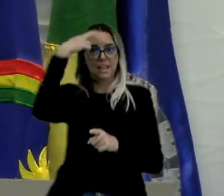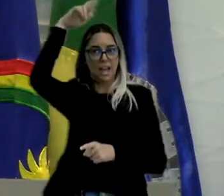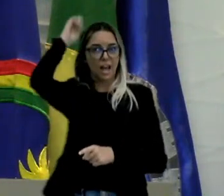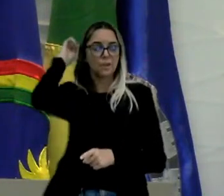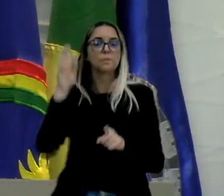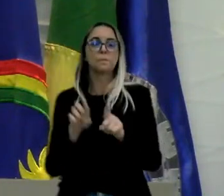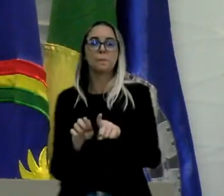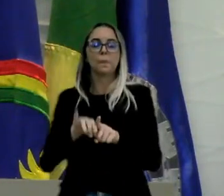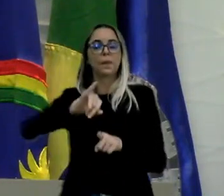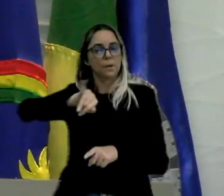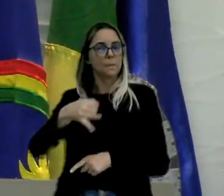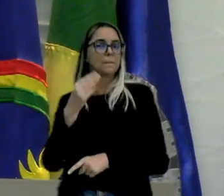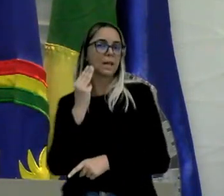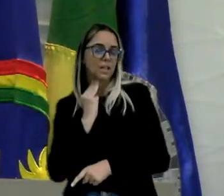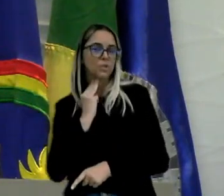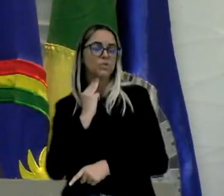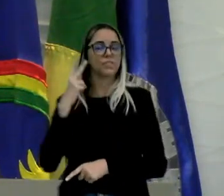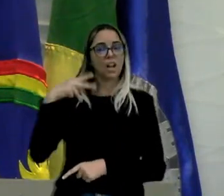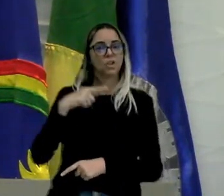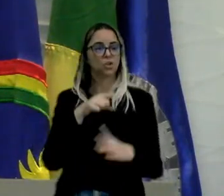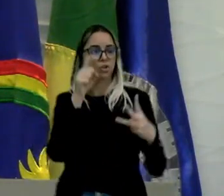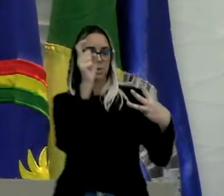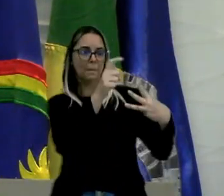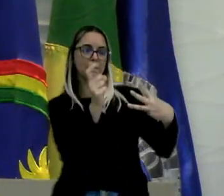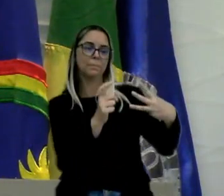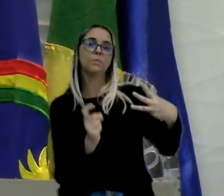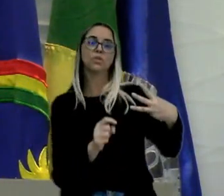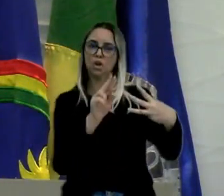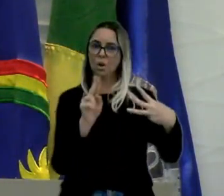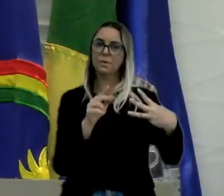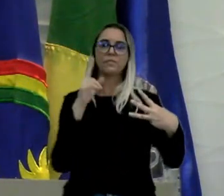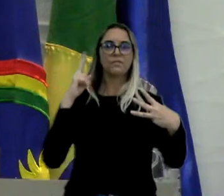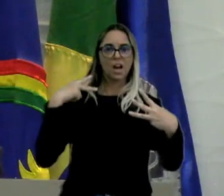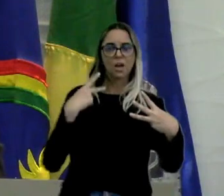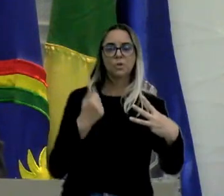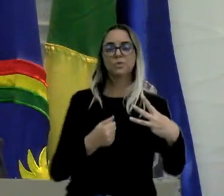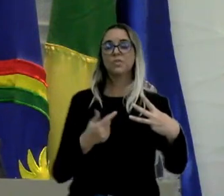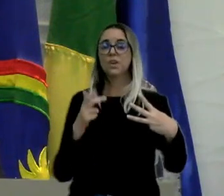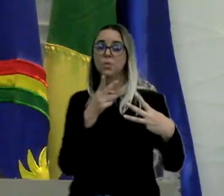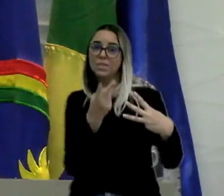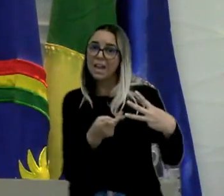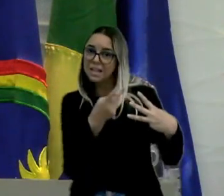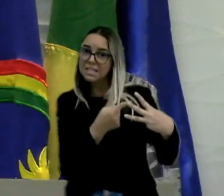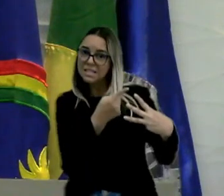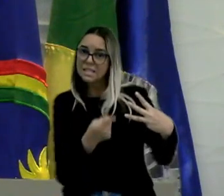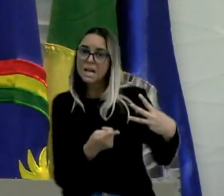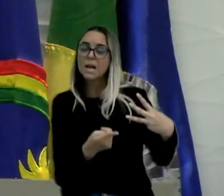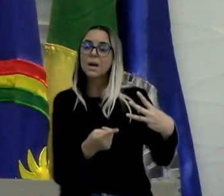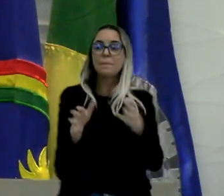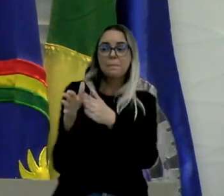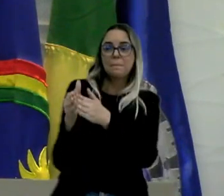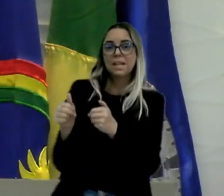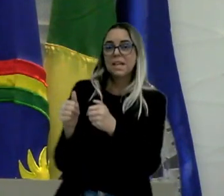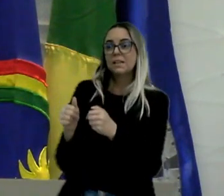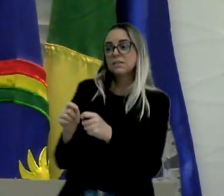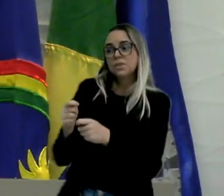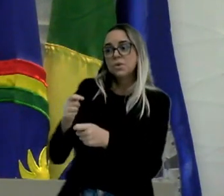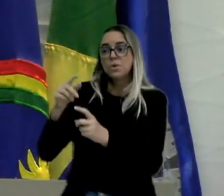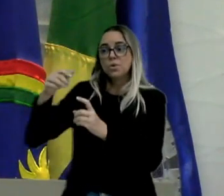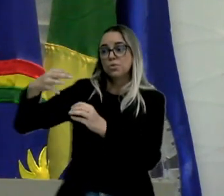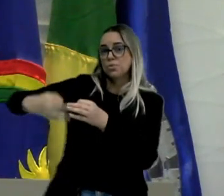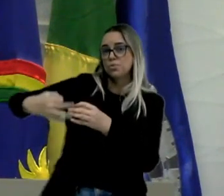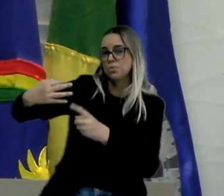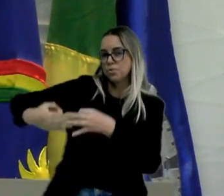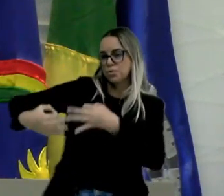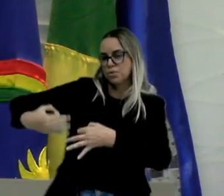medires s o nome dos três porque foram os três que foram pedir orientação no ministério público